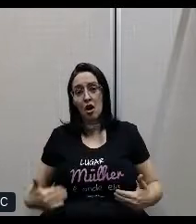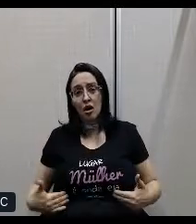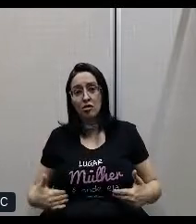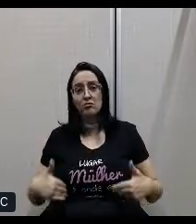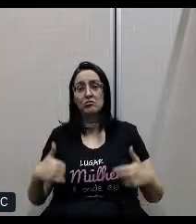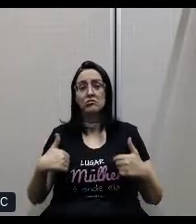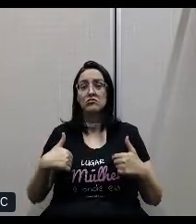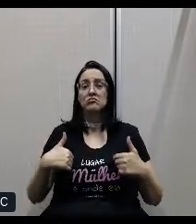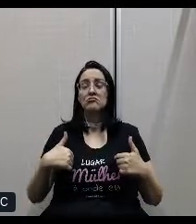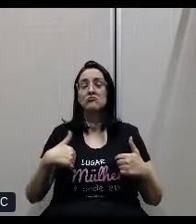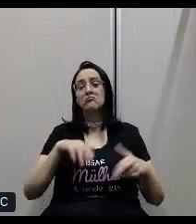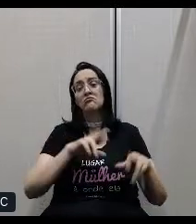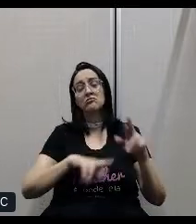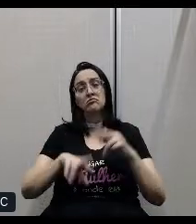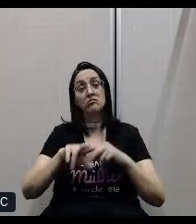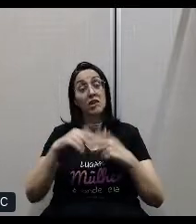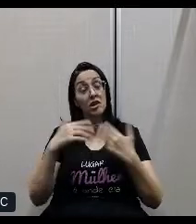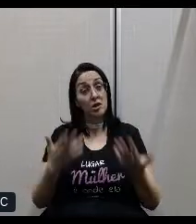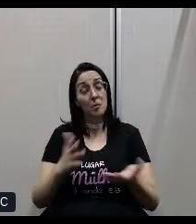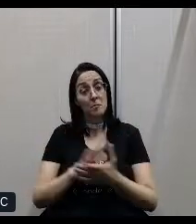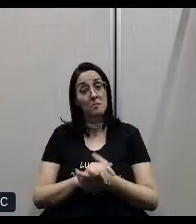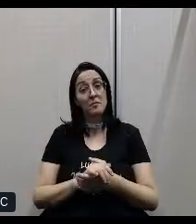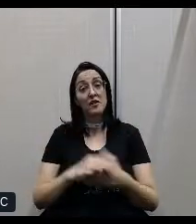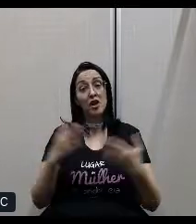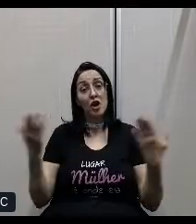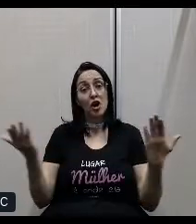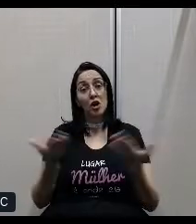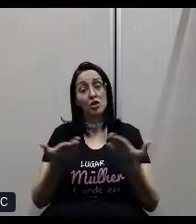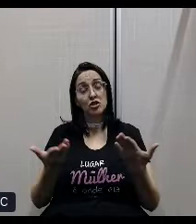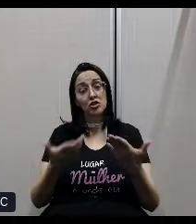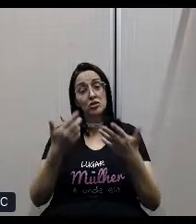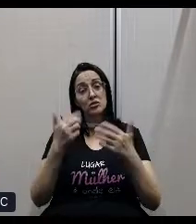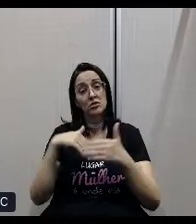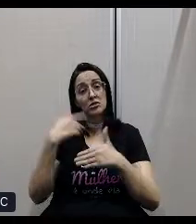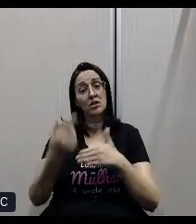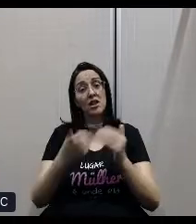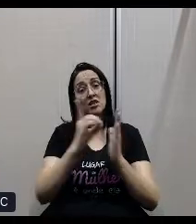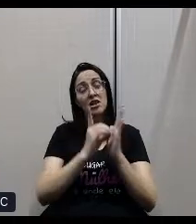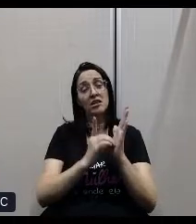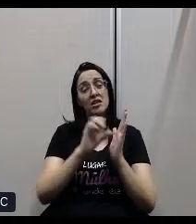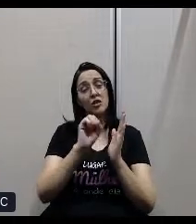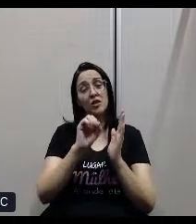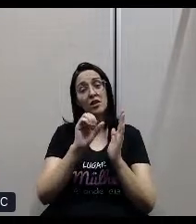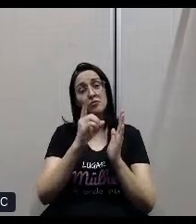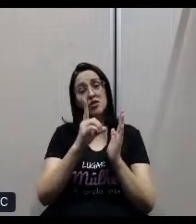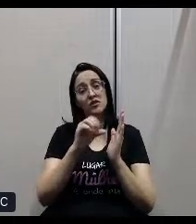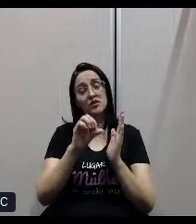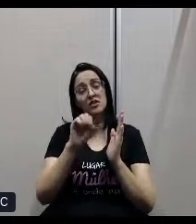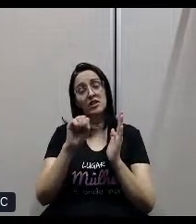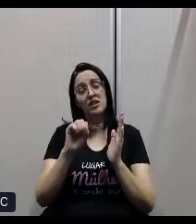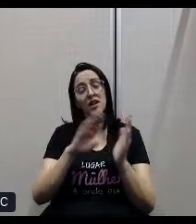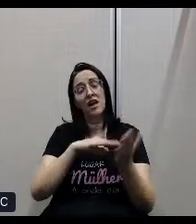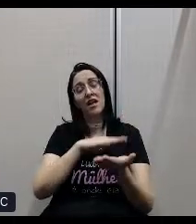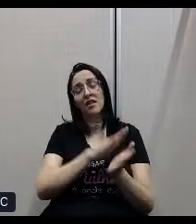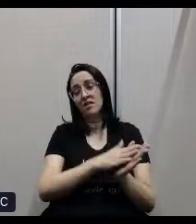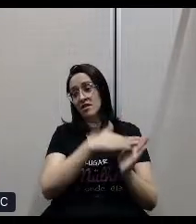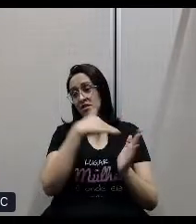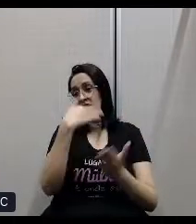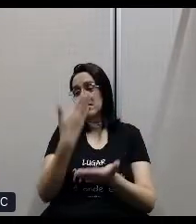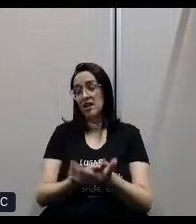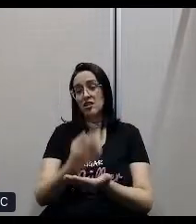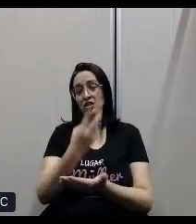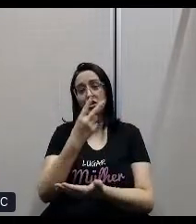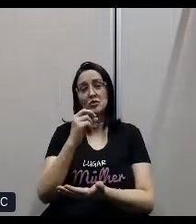deficiência. Então, hoje, assim, pós-década de 80 até 2016, a gente começou a falar muito sobre o modelo social